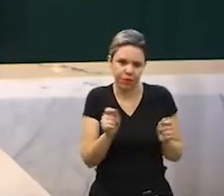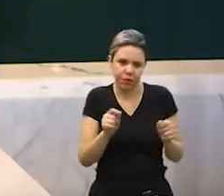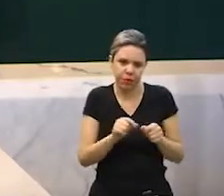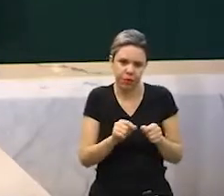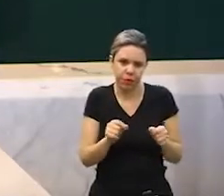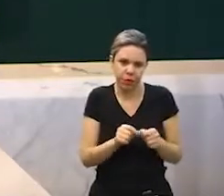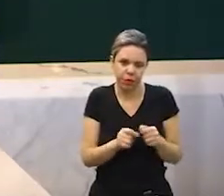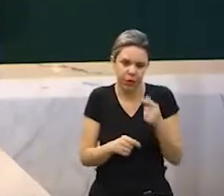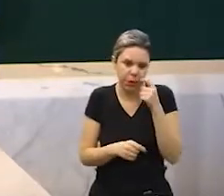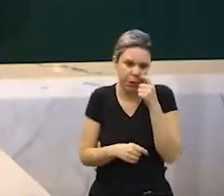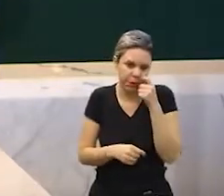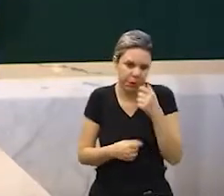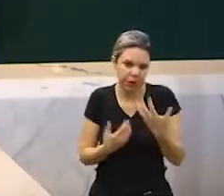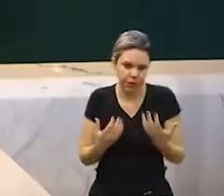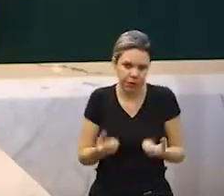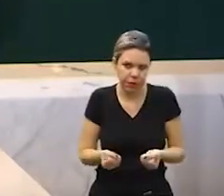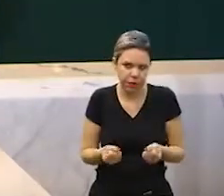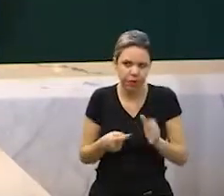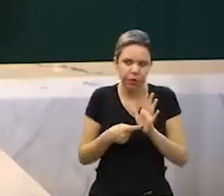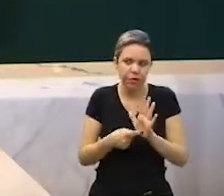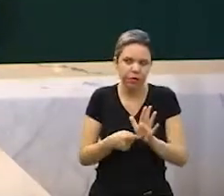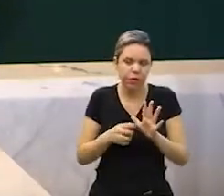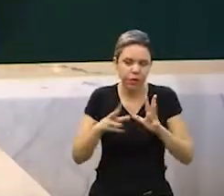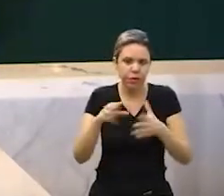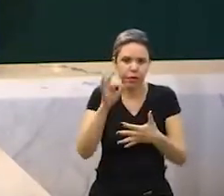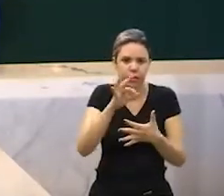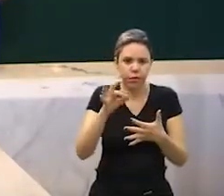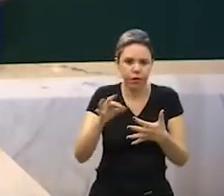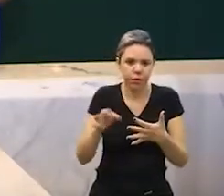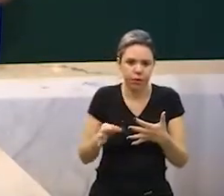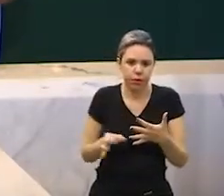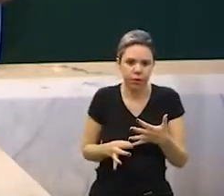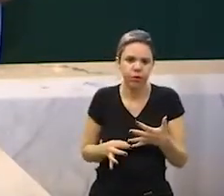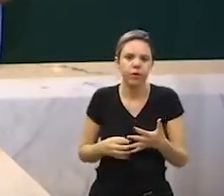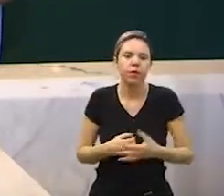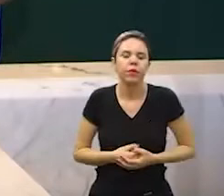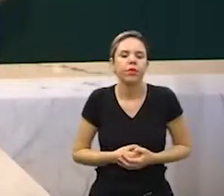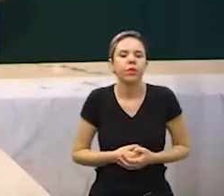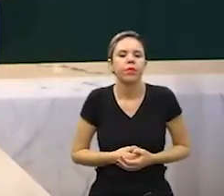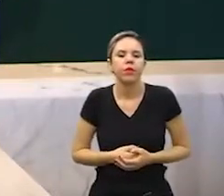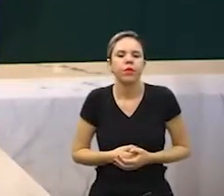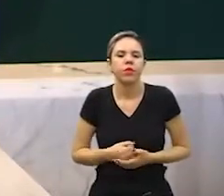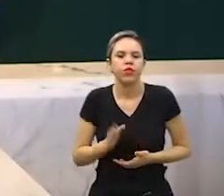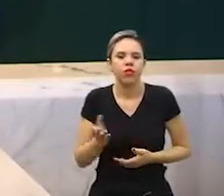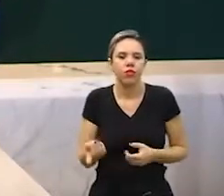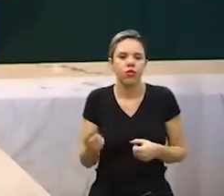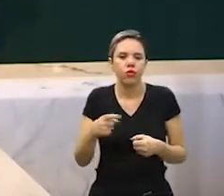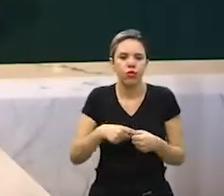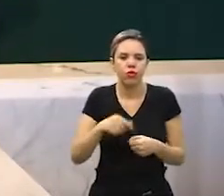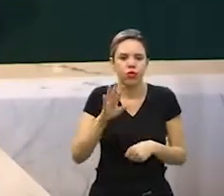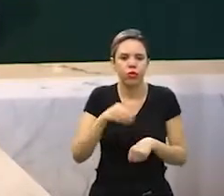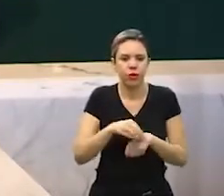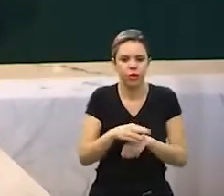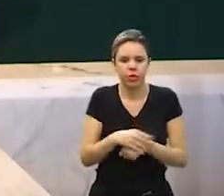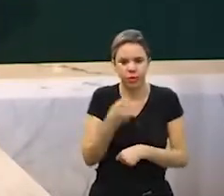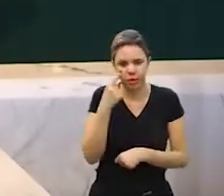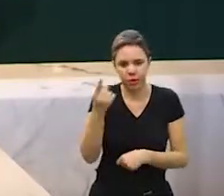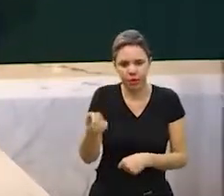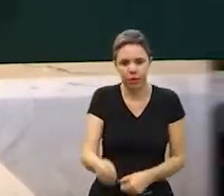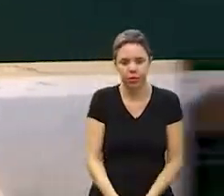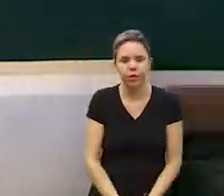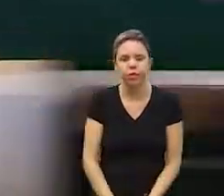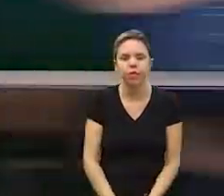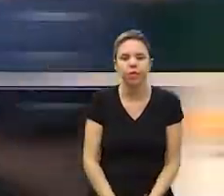pra fazer também. Então vamos fazer o seguinte, vamos mostrar tudo que vai nos nossos coquetéis e aí a gente já volta com mais dicas.